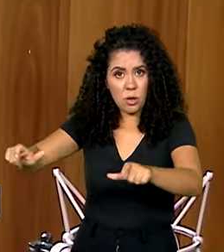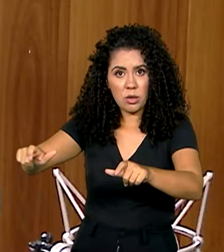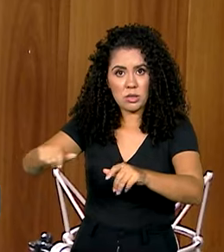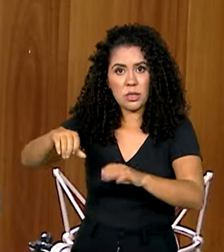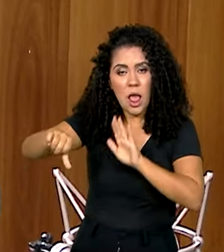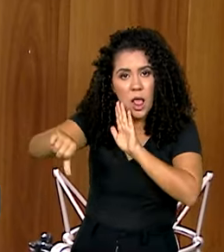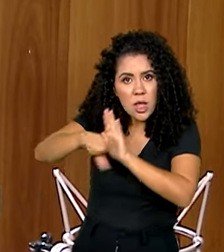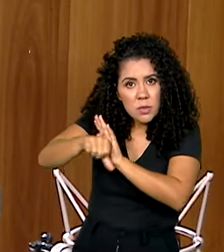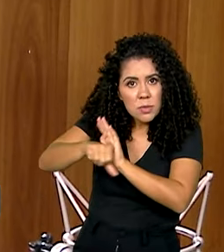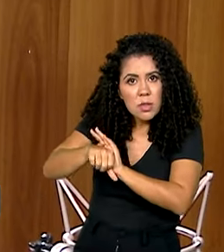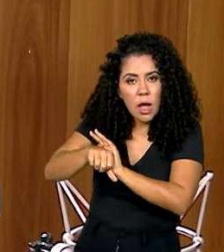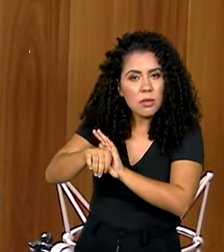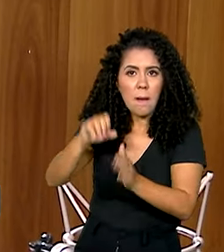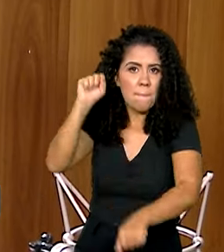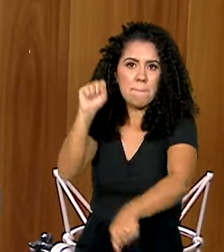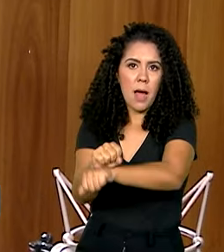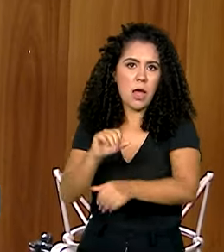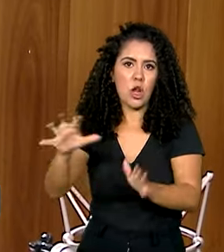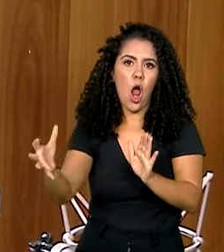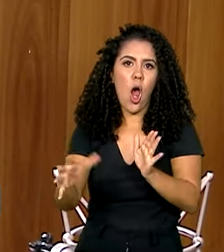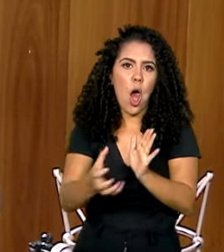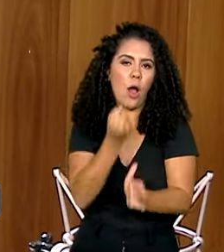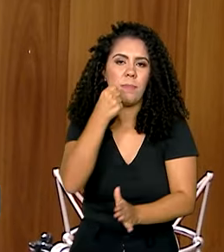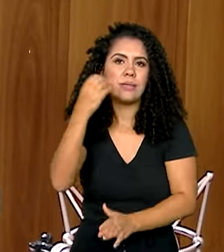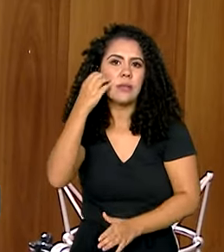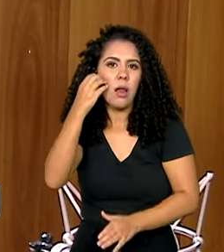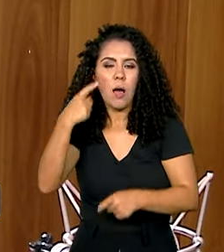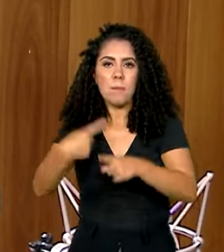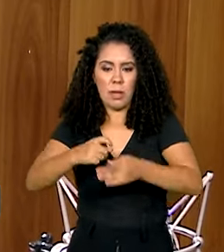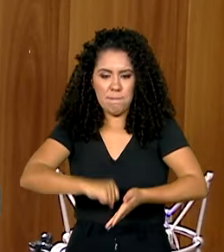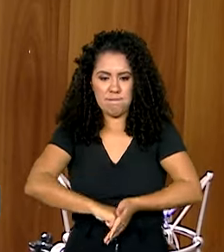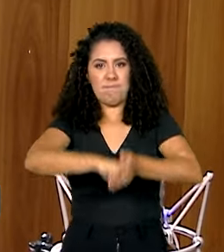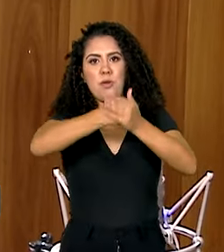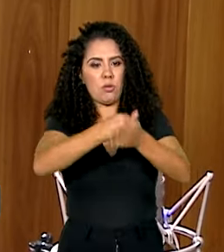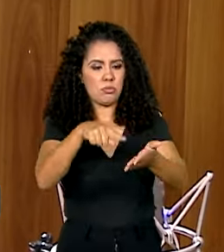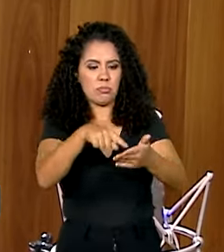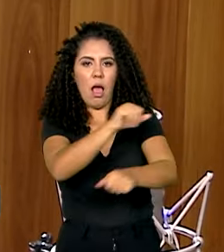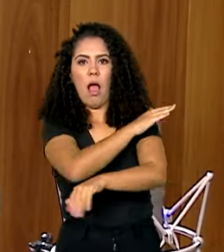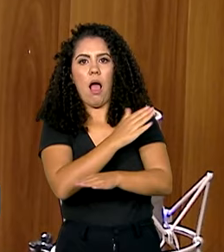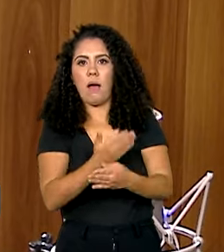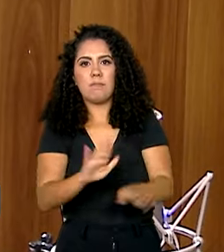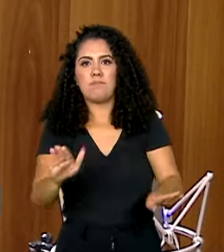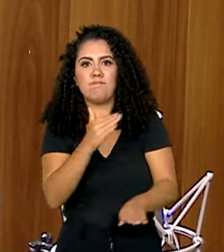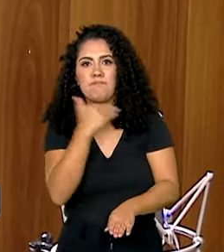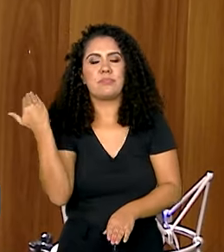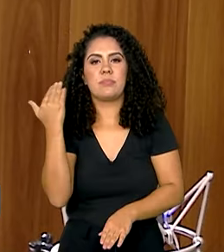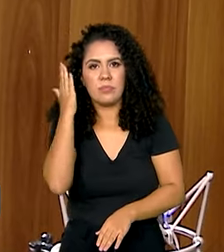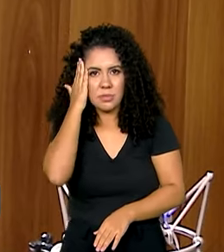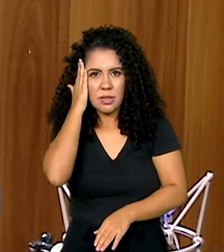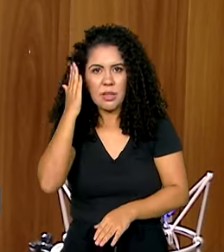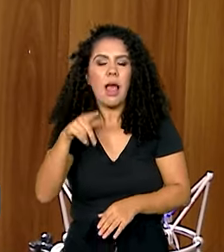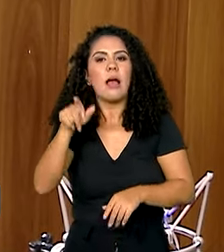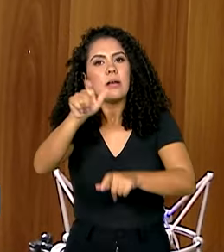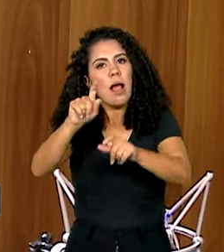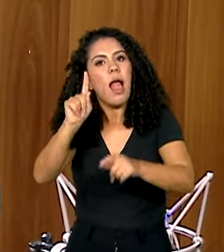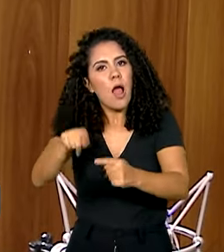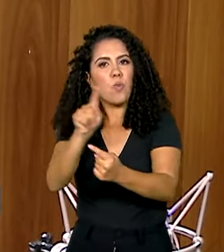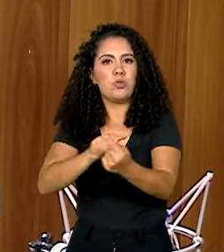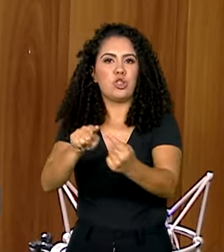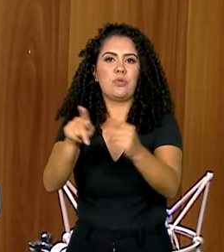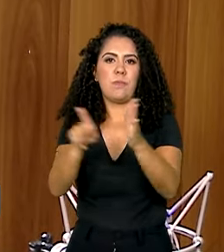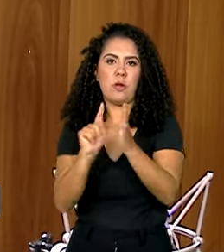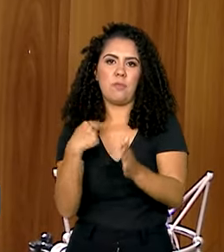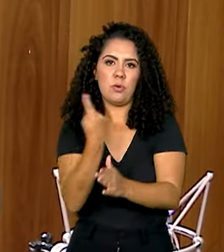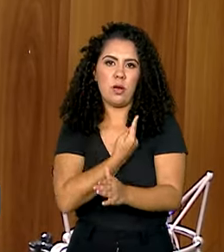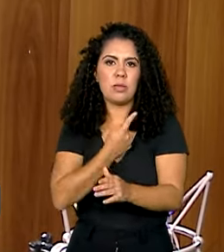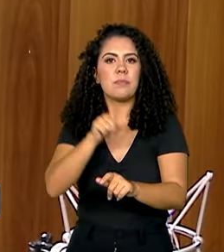porque eles vão saber, olha, não adianta, vai roubar, ele vai ficar bloqueado, e essa é a nossa intenção, fazer com que eles parem de roubar e furtar o celular das